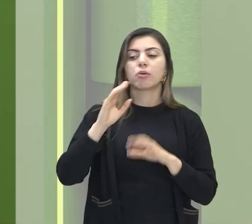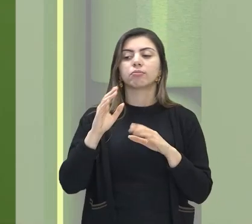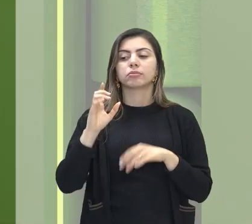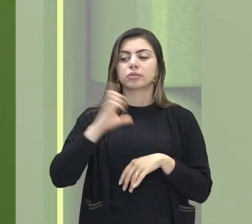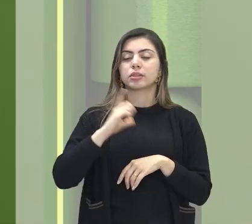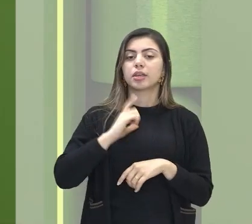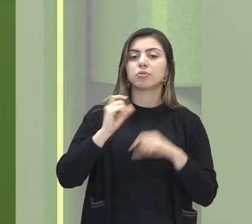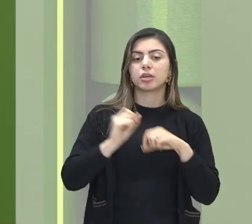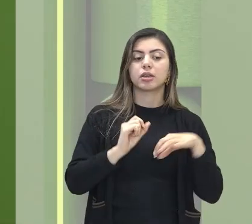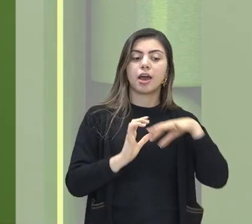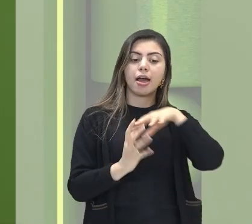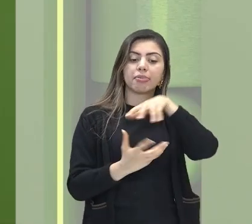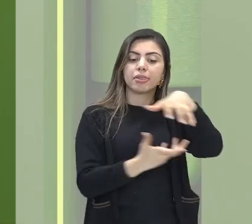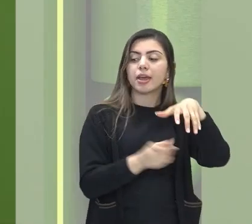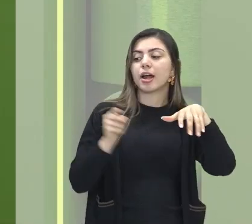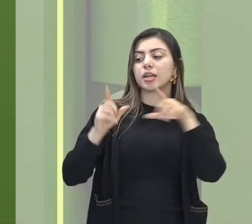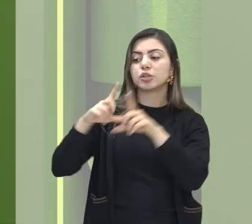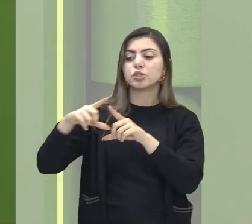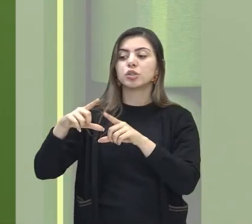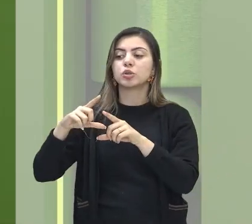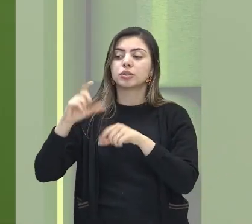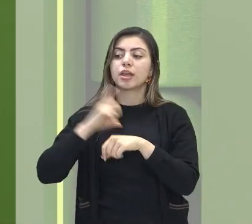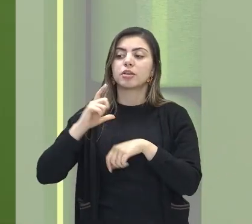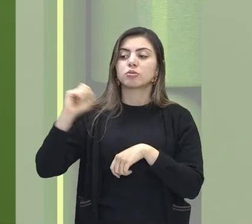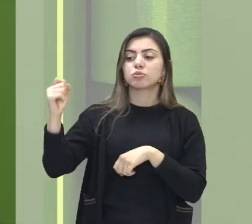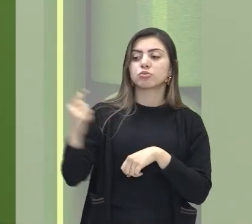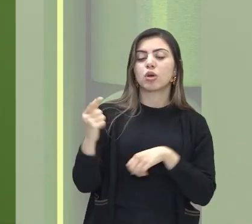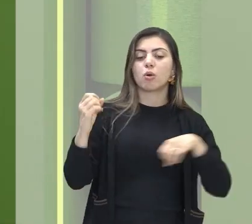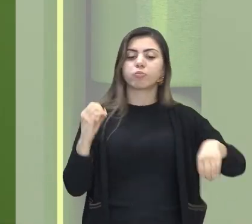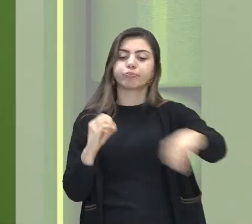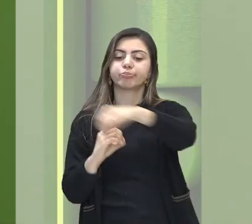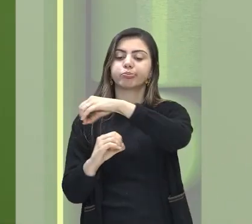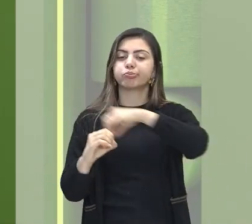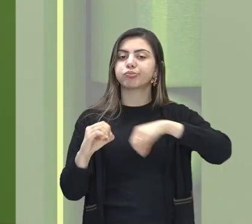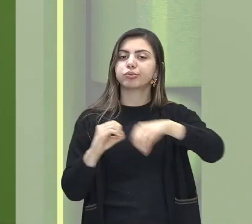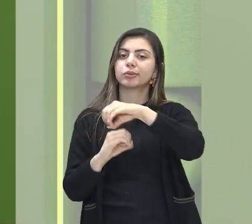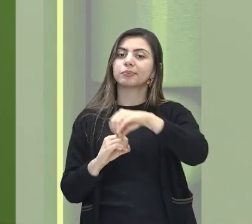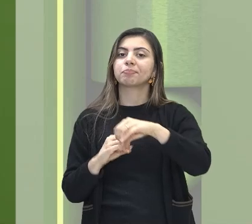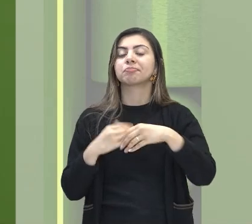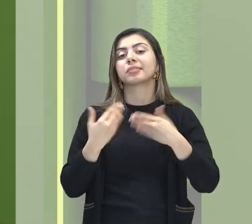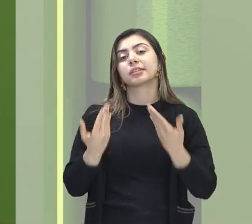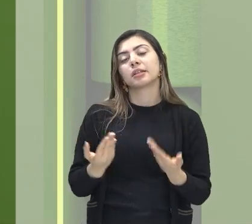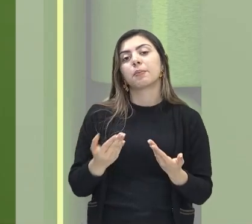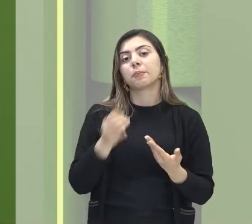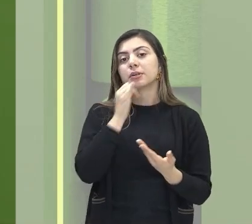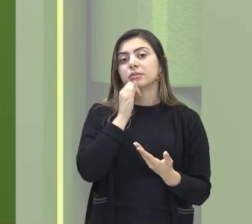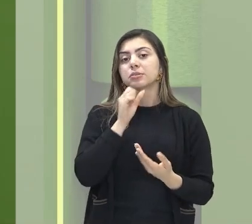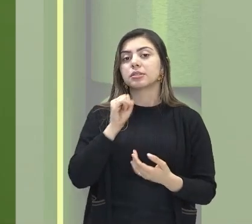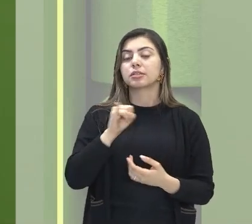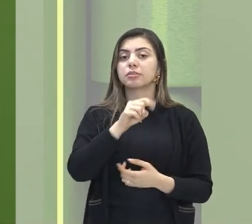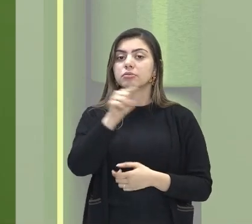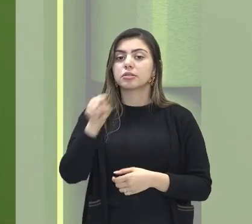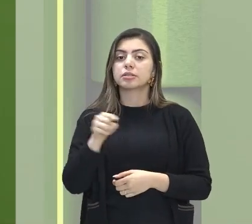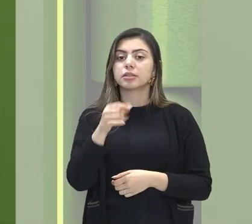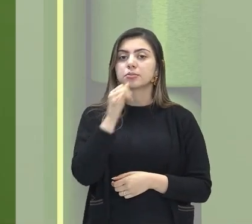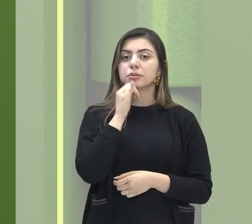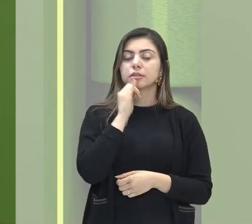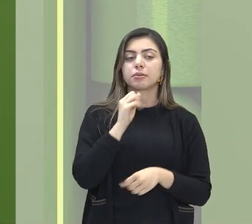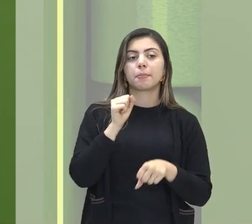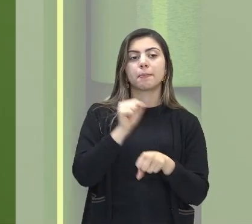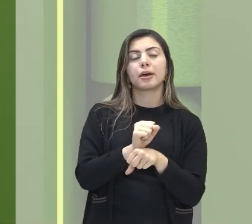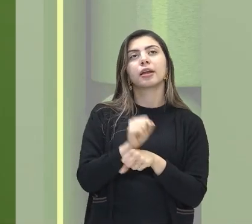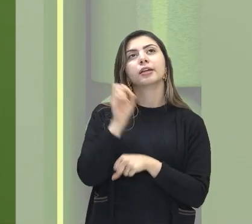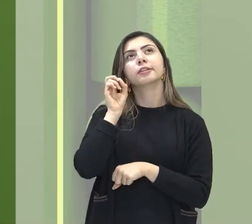era a Terra que girava ao redor do Sol? Porque até hoje, pessoal, veja bem, se você ficar parado aqui na Terra olhando